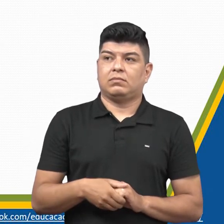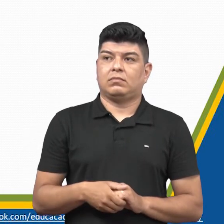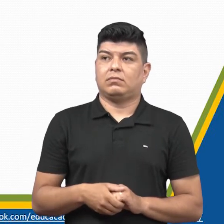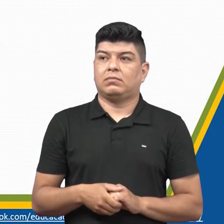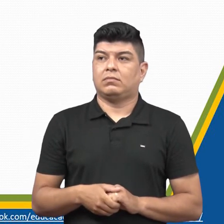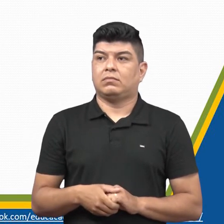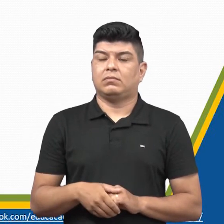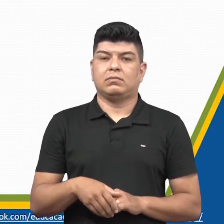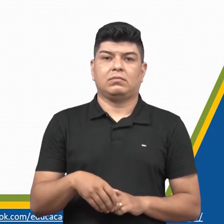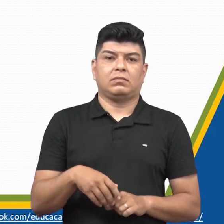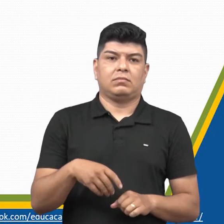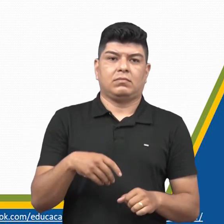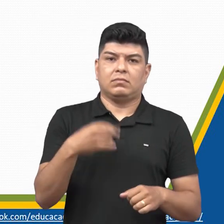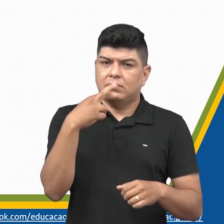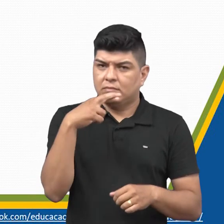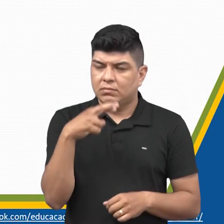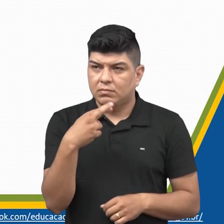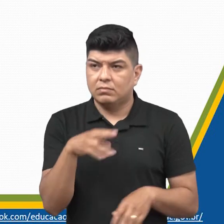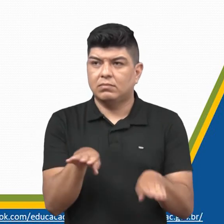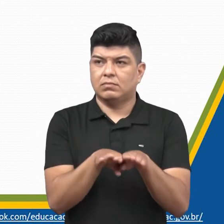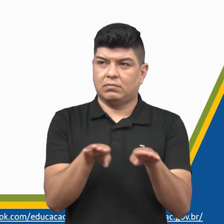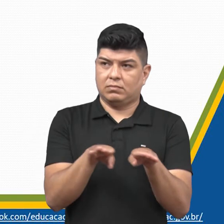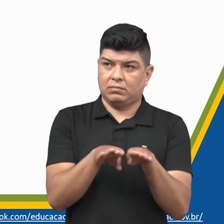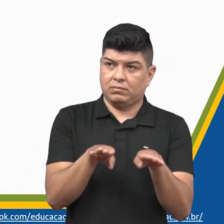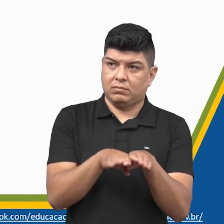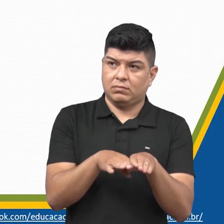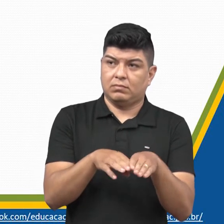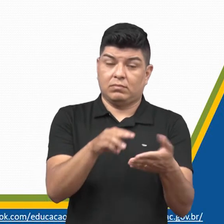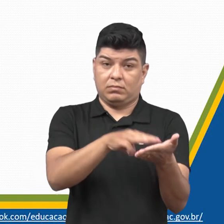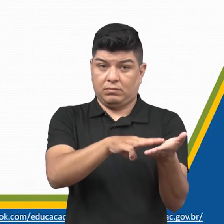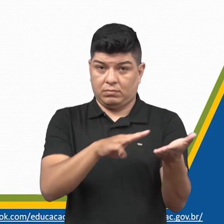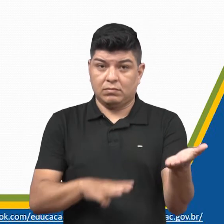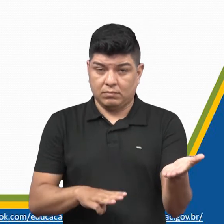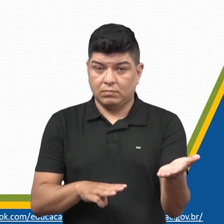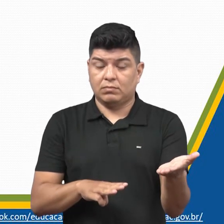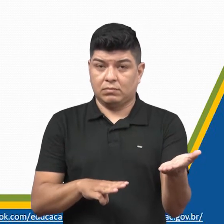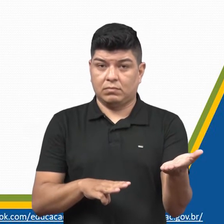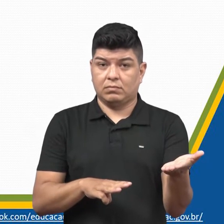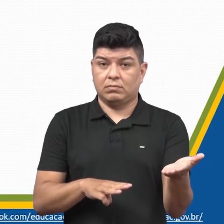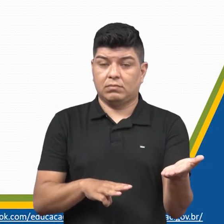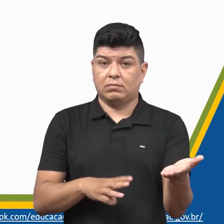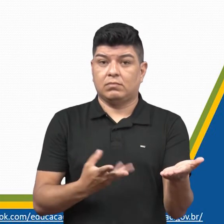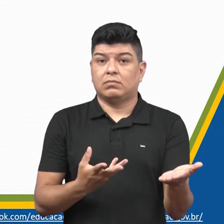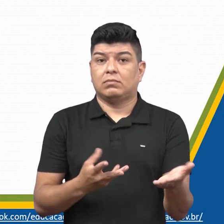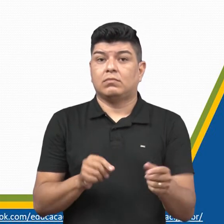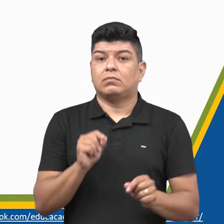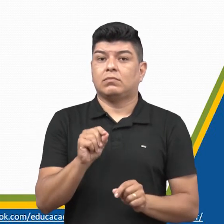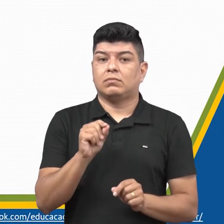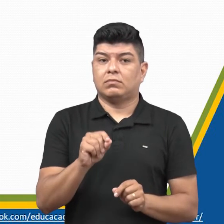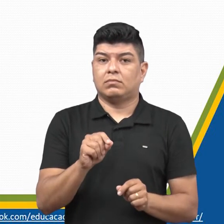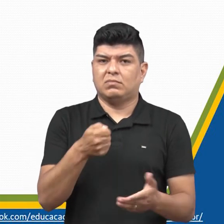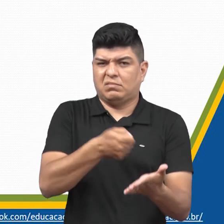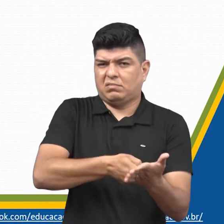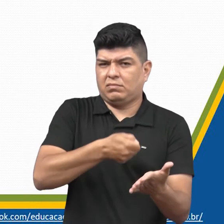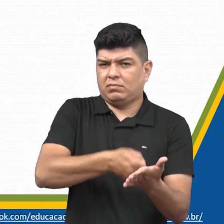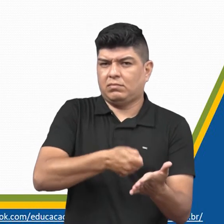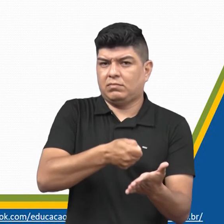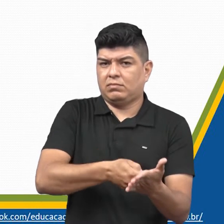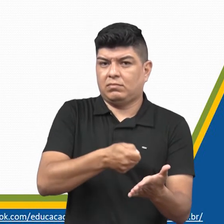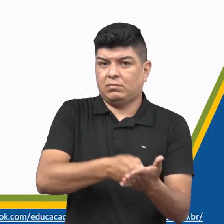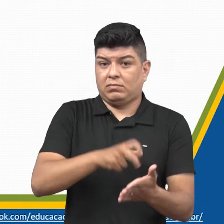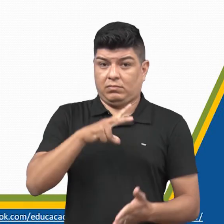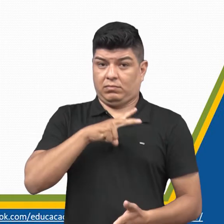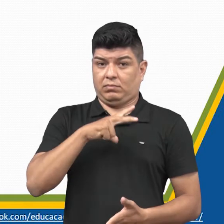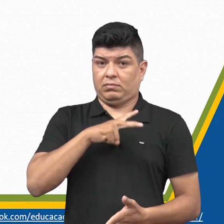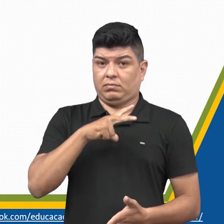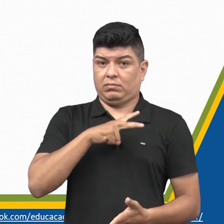utilizava muito a questão do método indutivo, né, ou seja, partindo de uma questão particular para uma